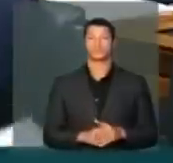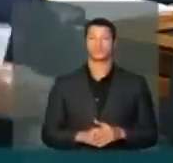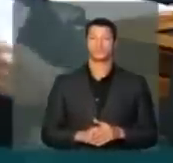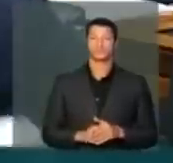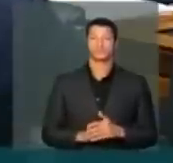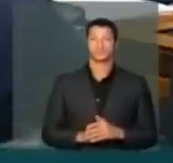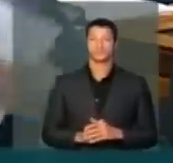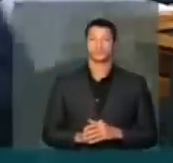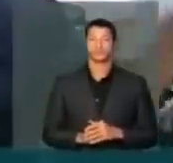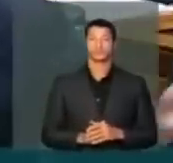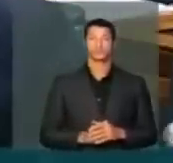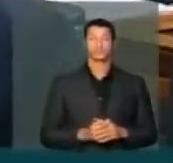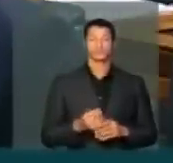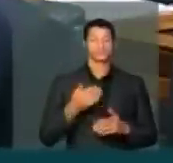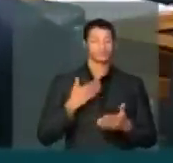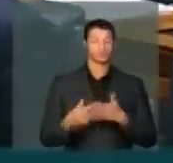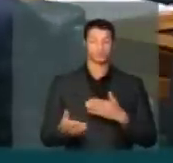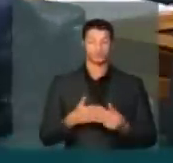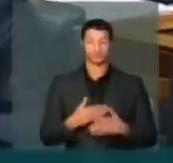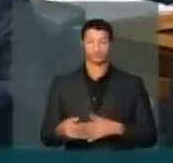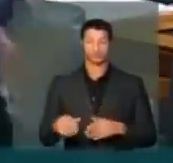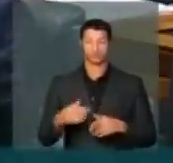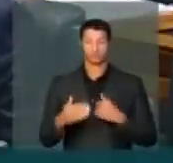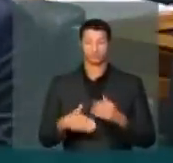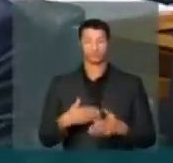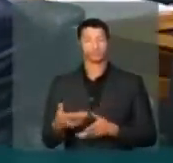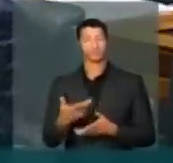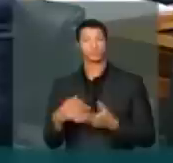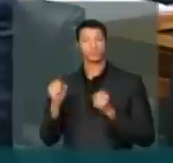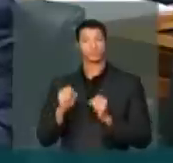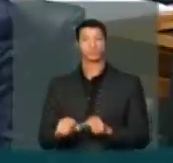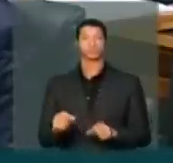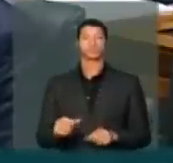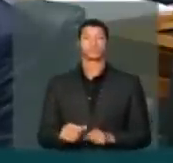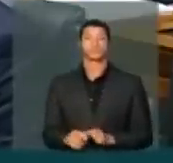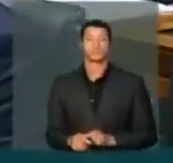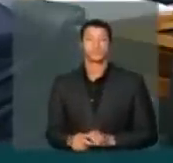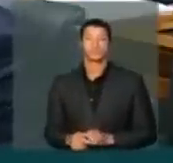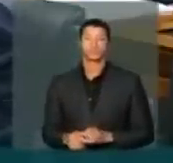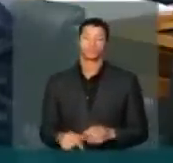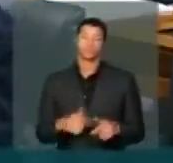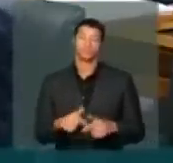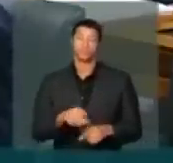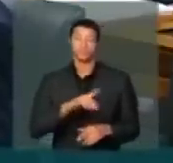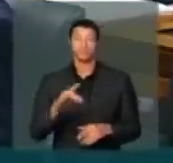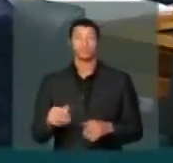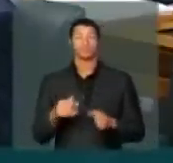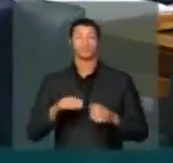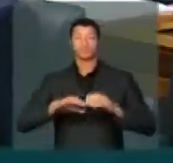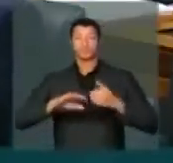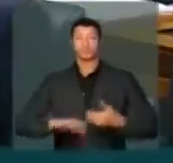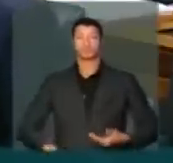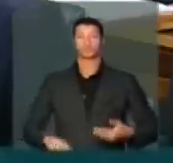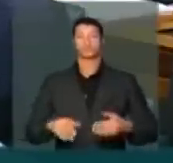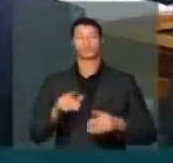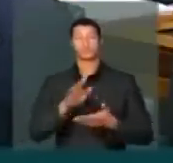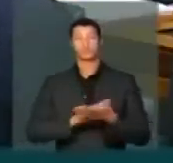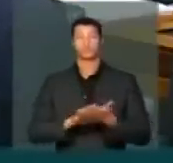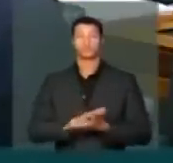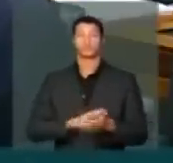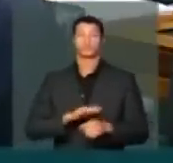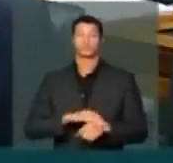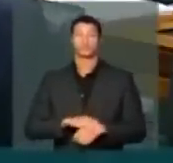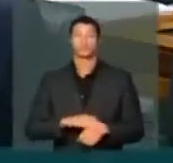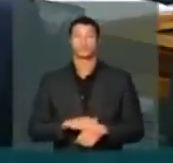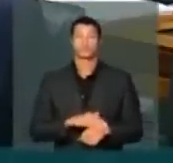Poder Executivo estava nem aí para essa questão, e nós poderíamos, se fosse apreciado esse veto em separado, na